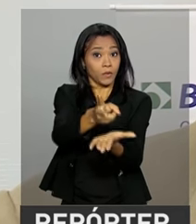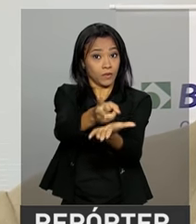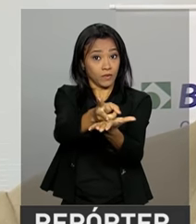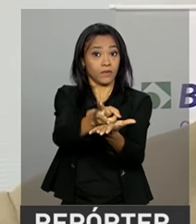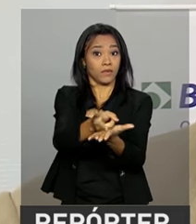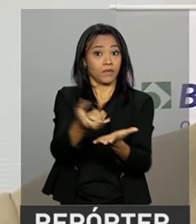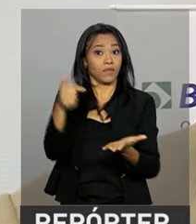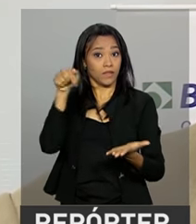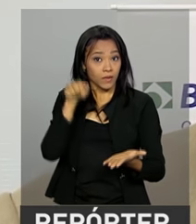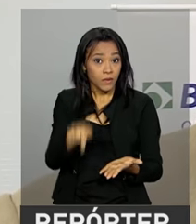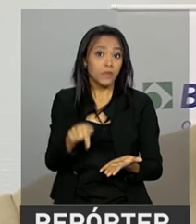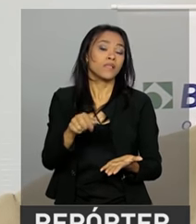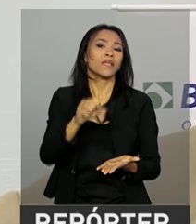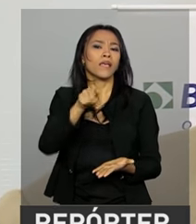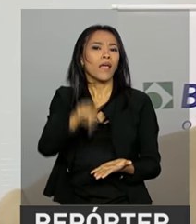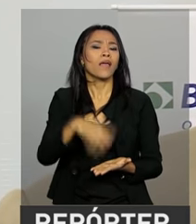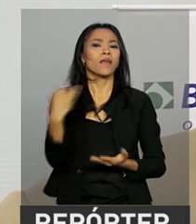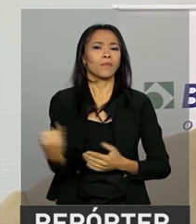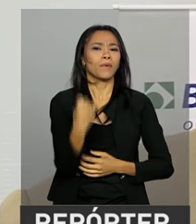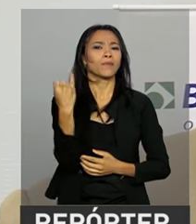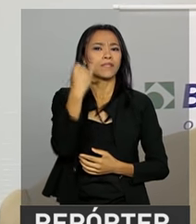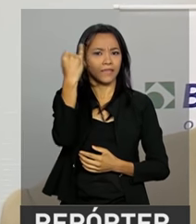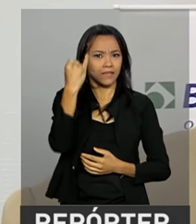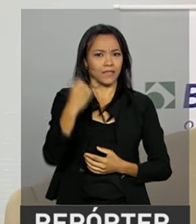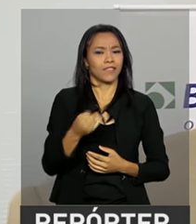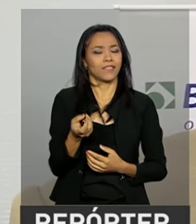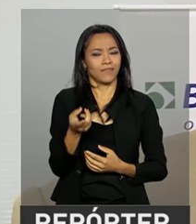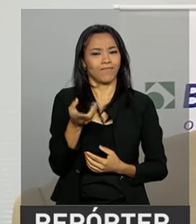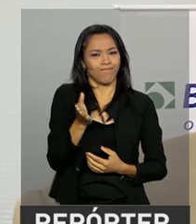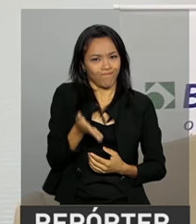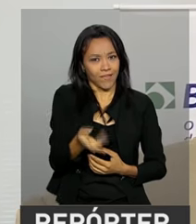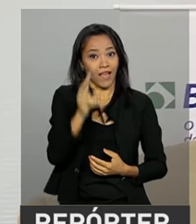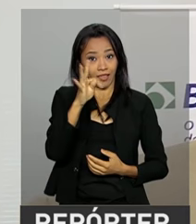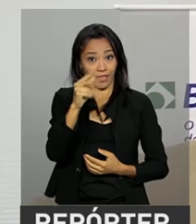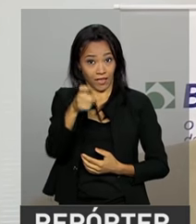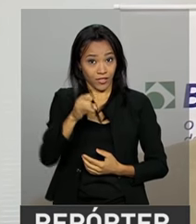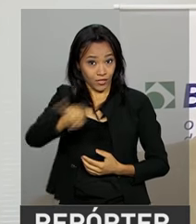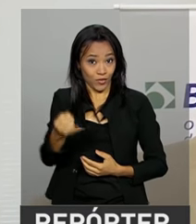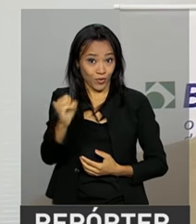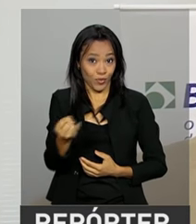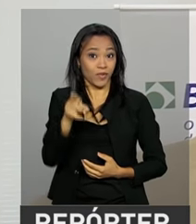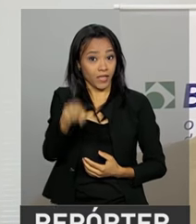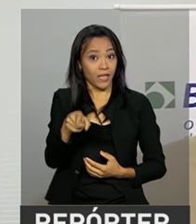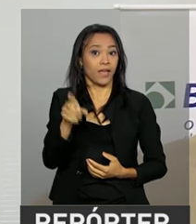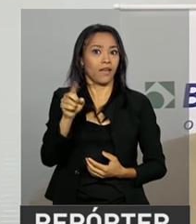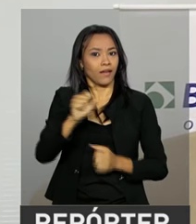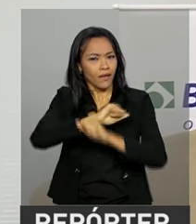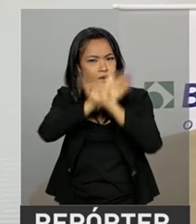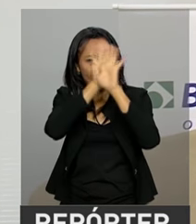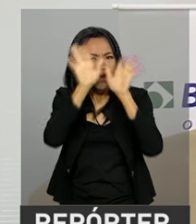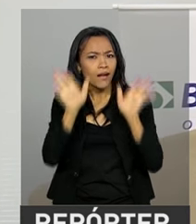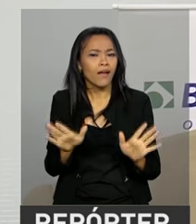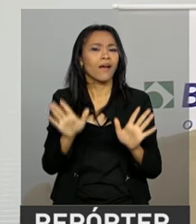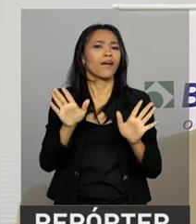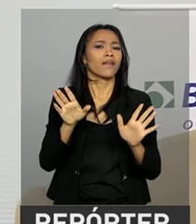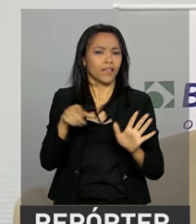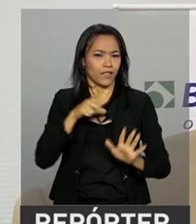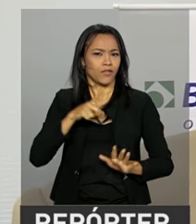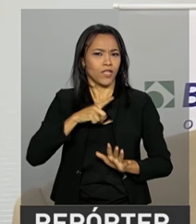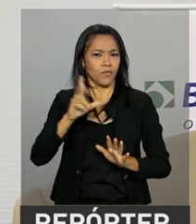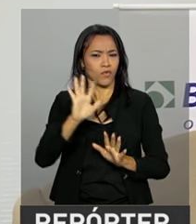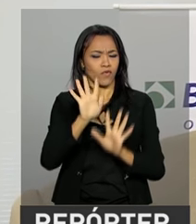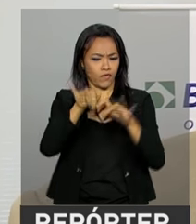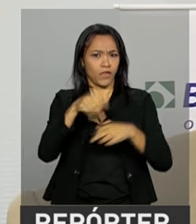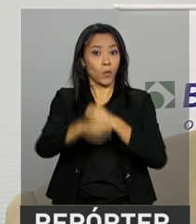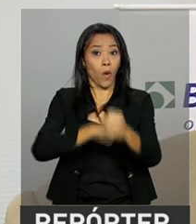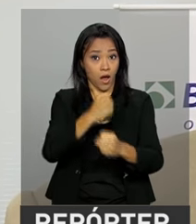movimento de queda importante e duradouro da taxa de juros, com uma possibilidade muito clara de que nós teníamos no final